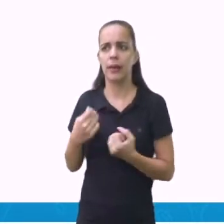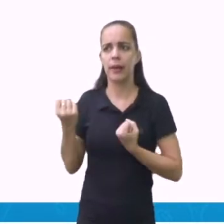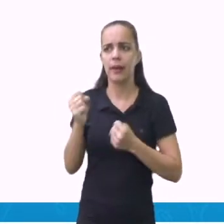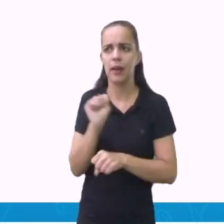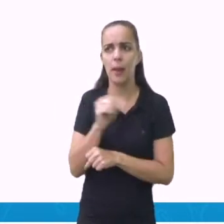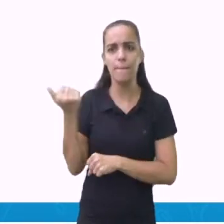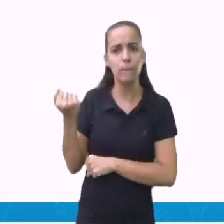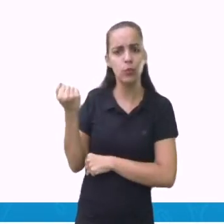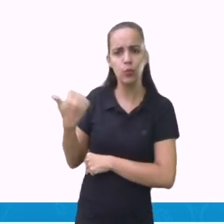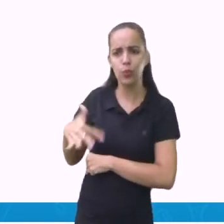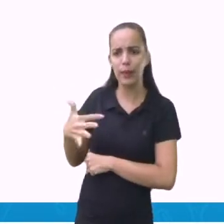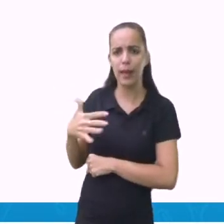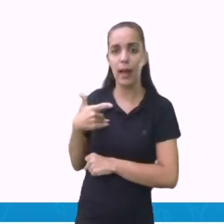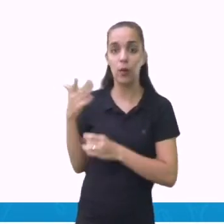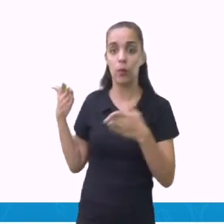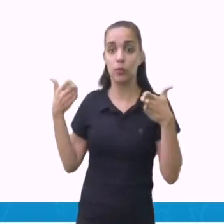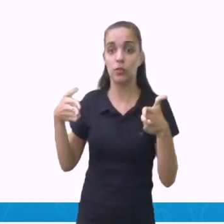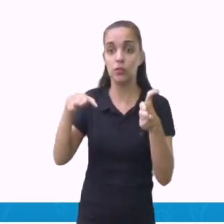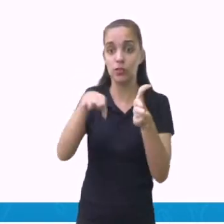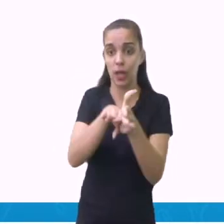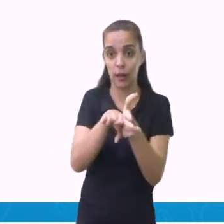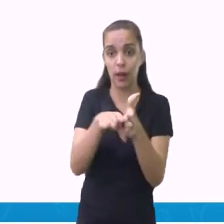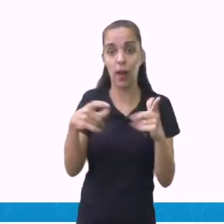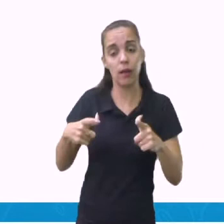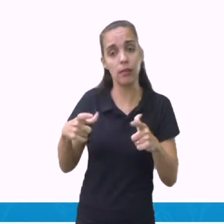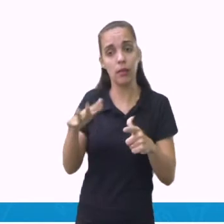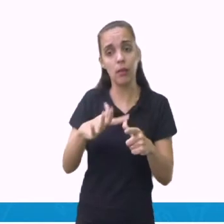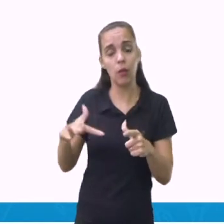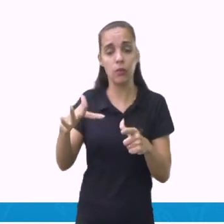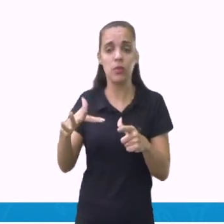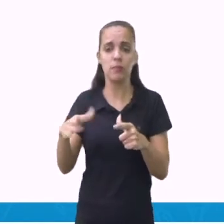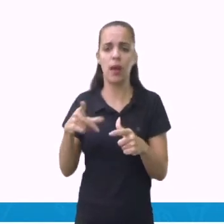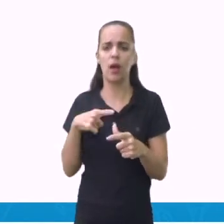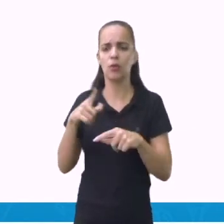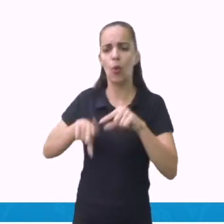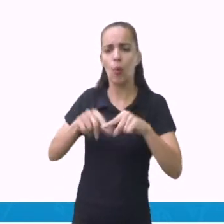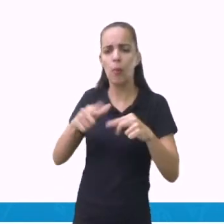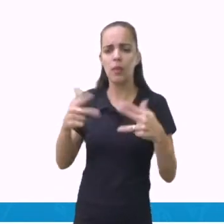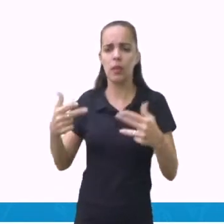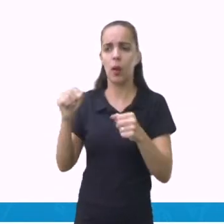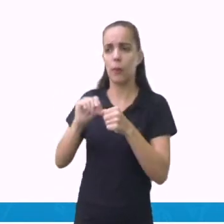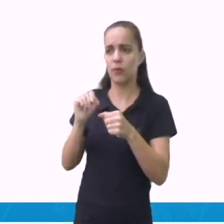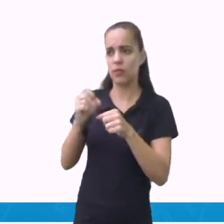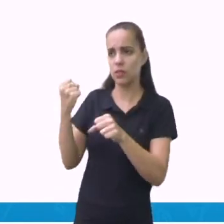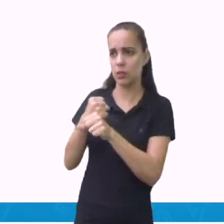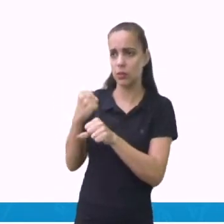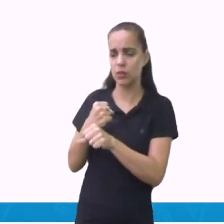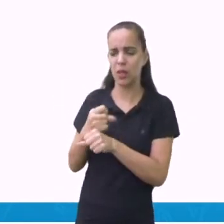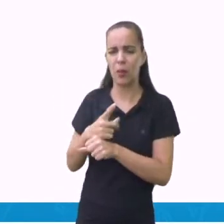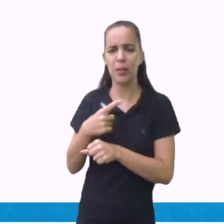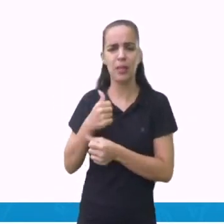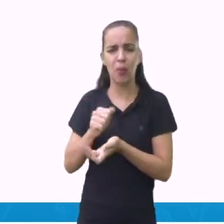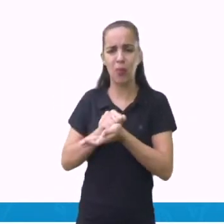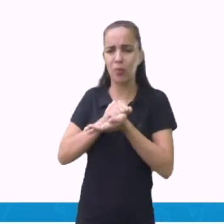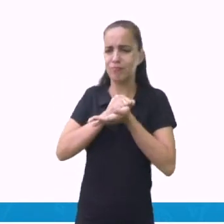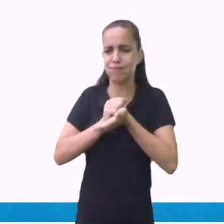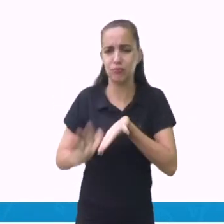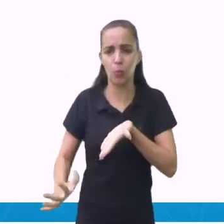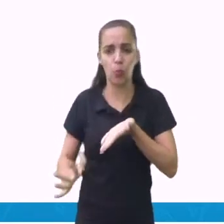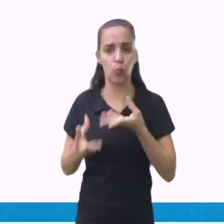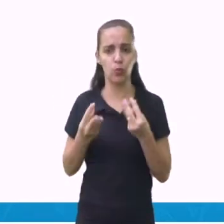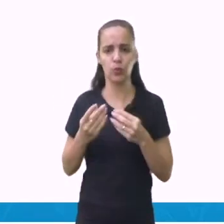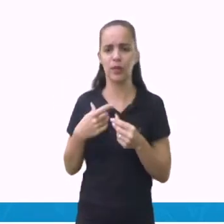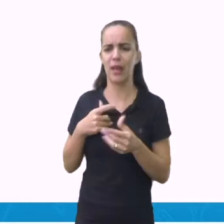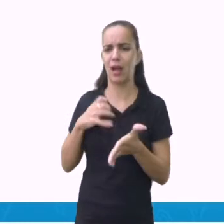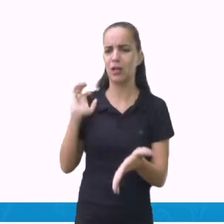muito caro construir essa cidade. Então, realmente foi um grande investimento e, inclusive,